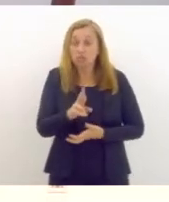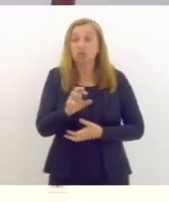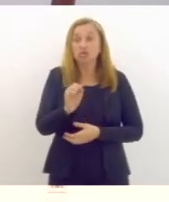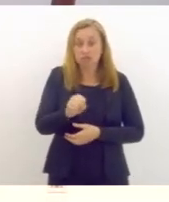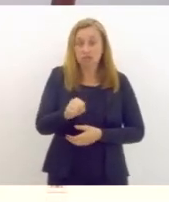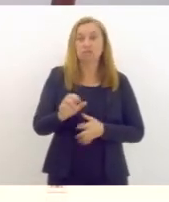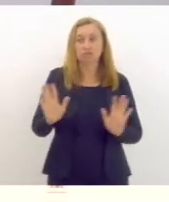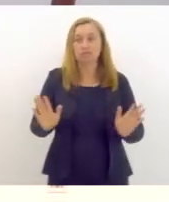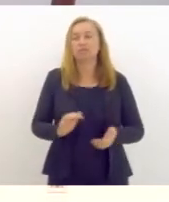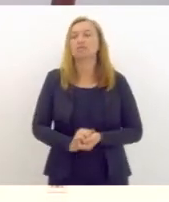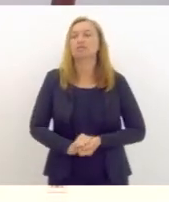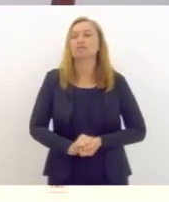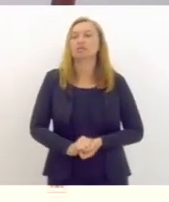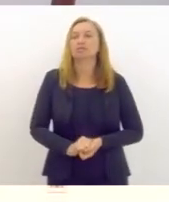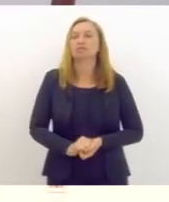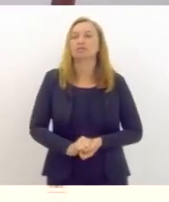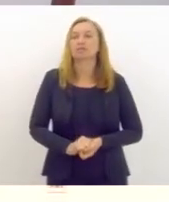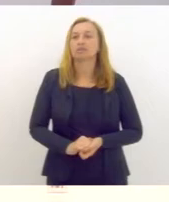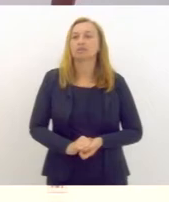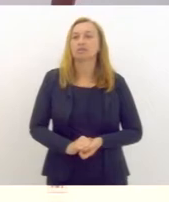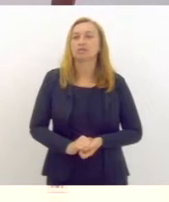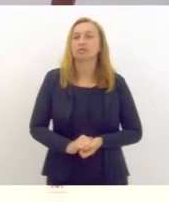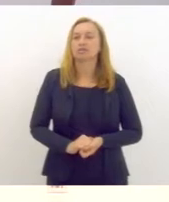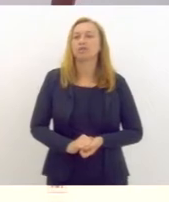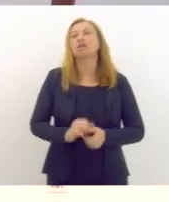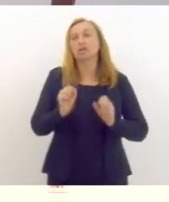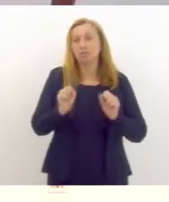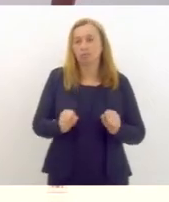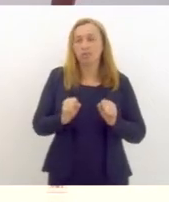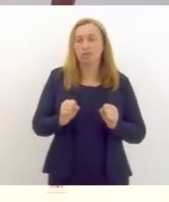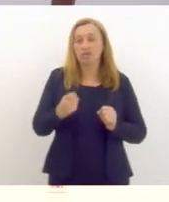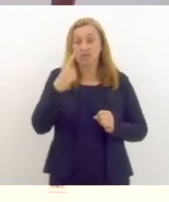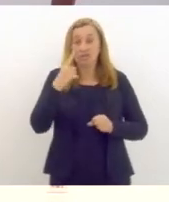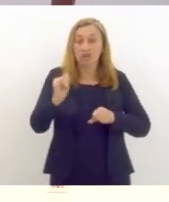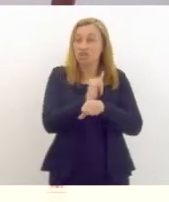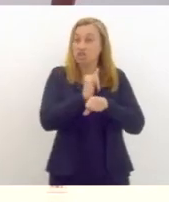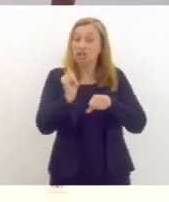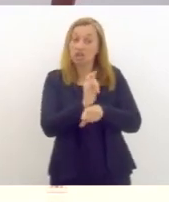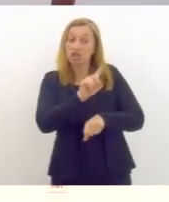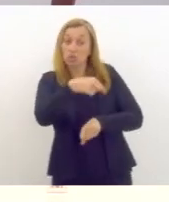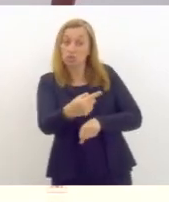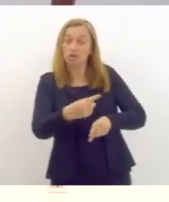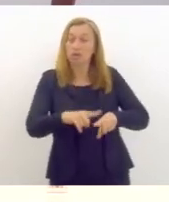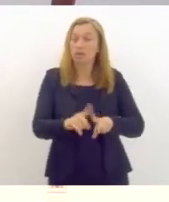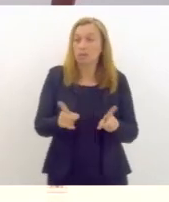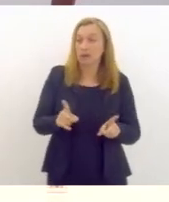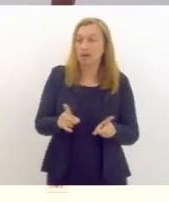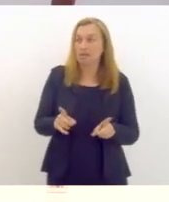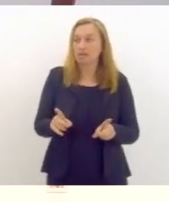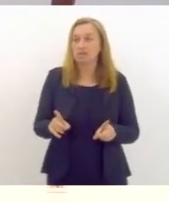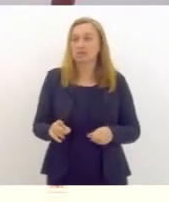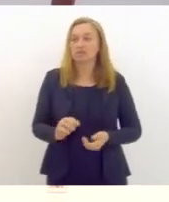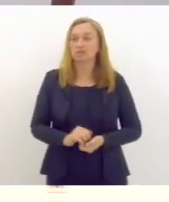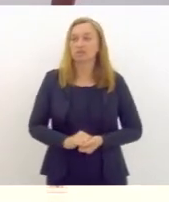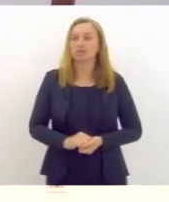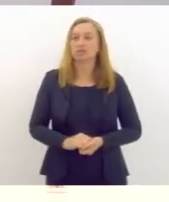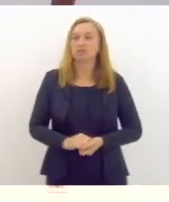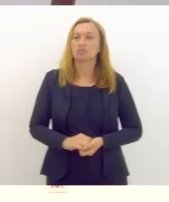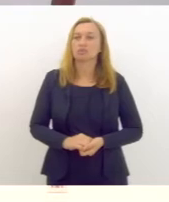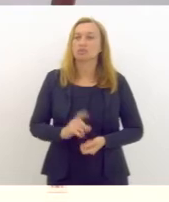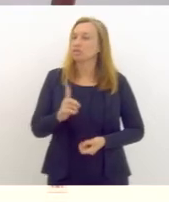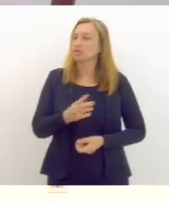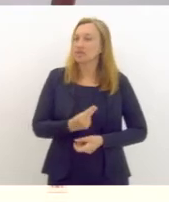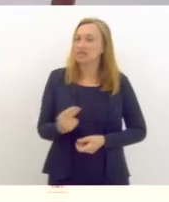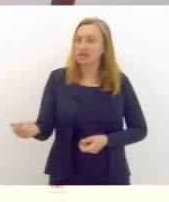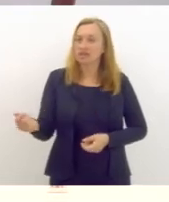isso também a resposta vai dar uma resposta que a gente possa traçar uma outra estratégia o que o que eu tô garantindo é que a gente não vai